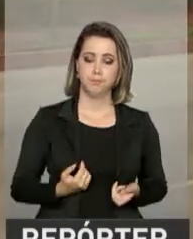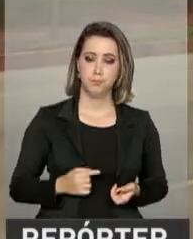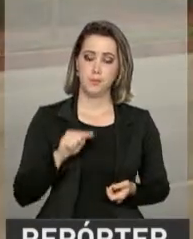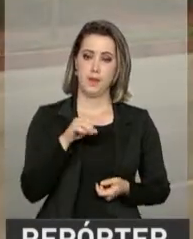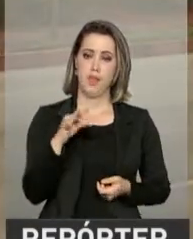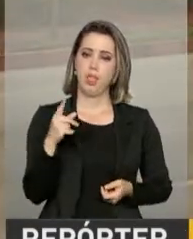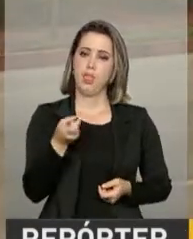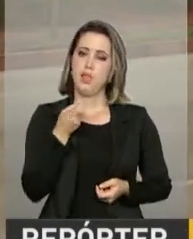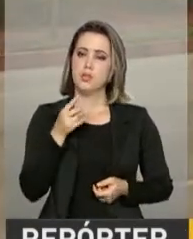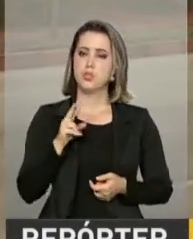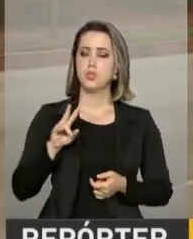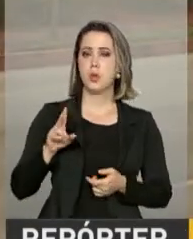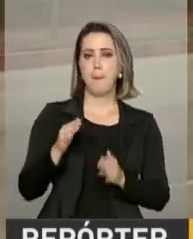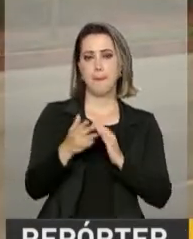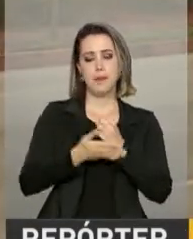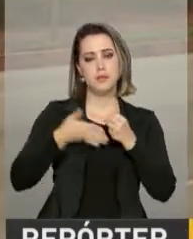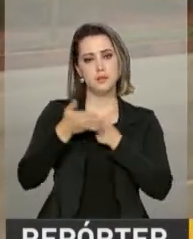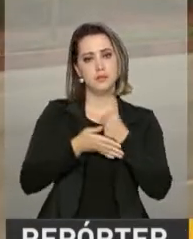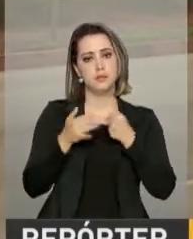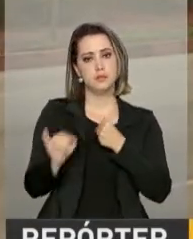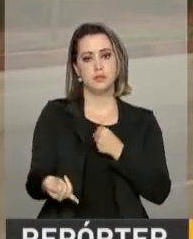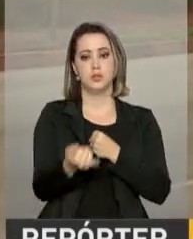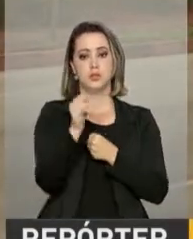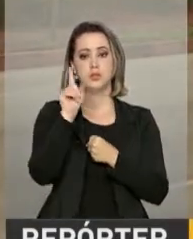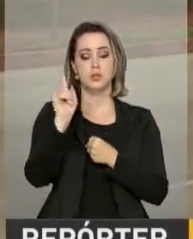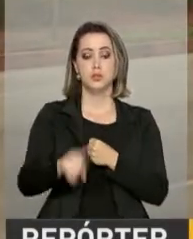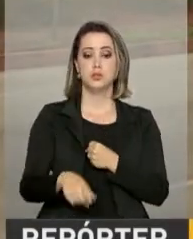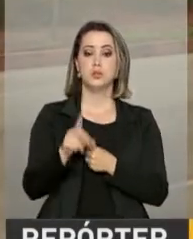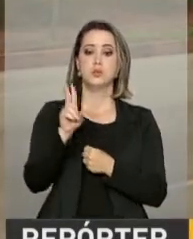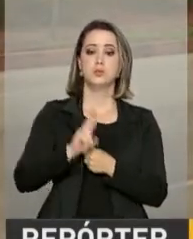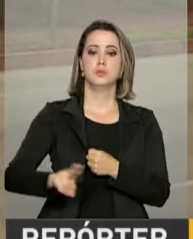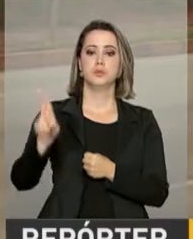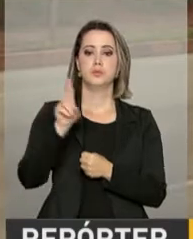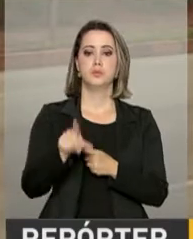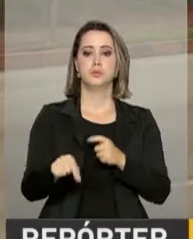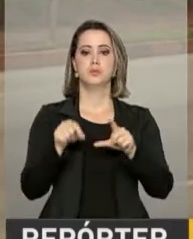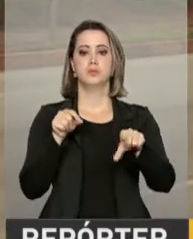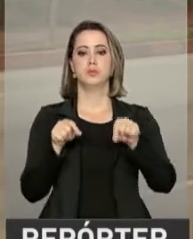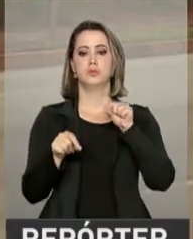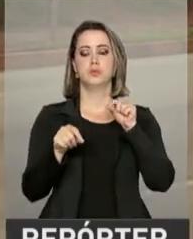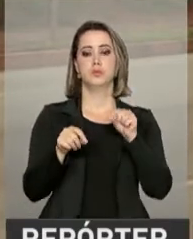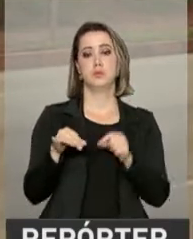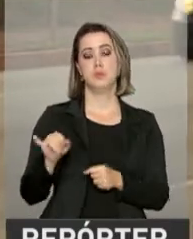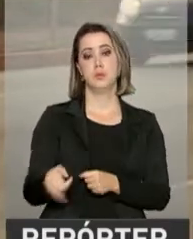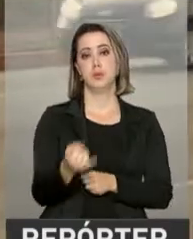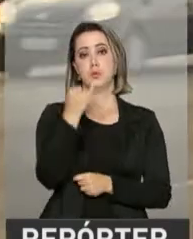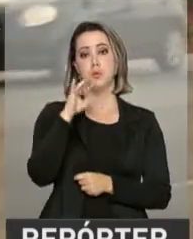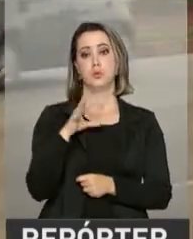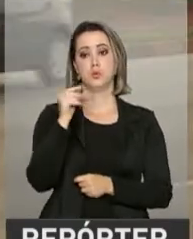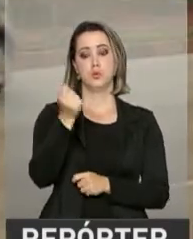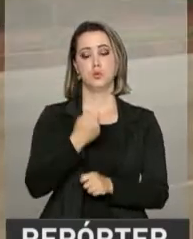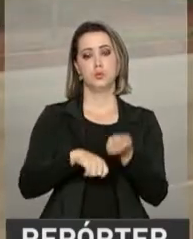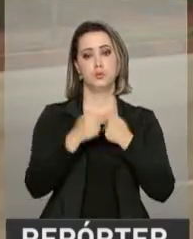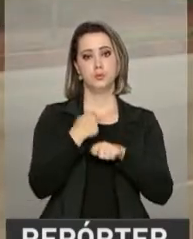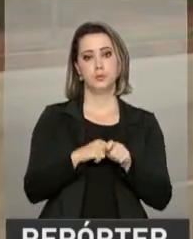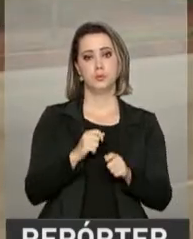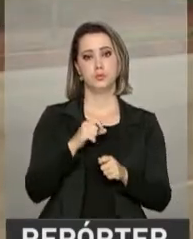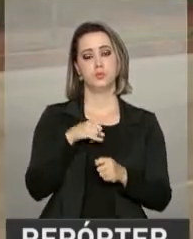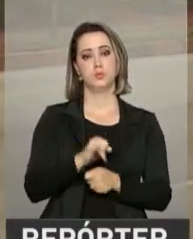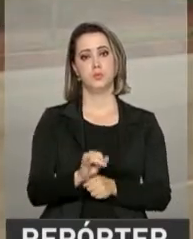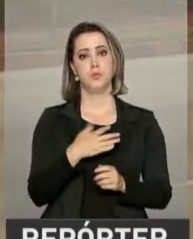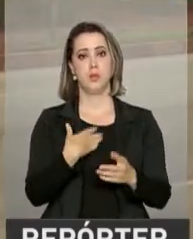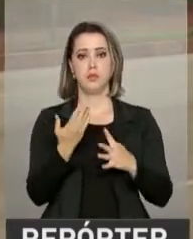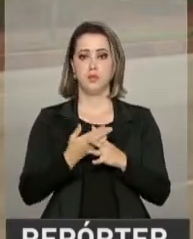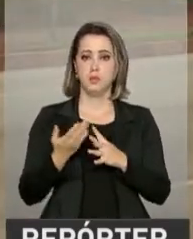básica isso significa que ela é utilizada para a definição dos juros cobrados em toda economia seja em